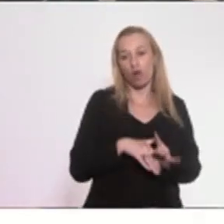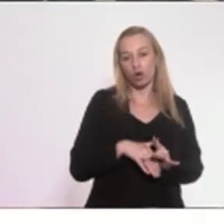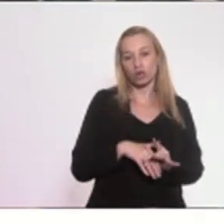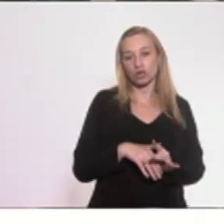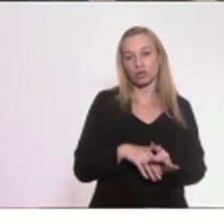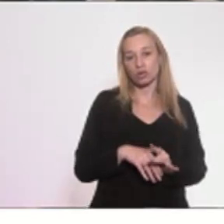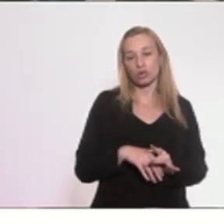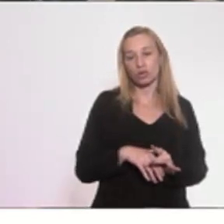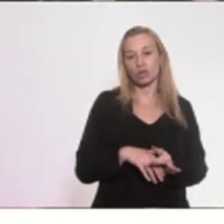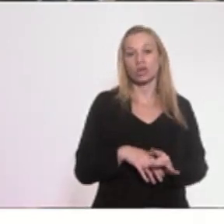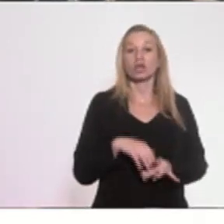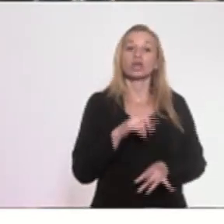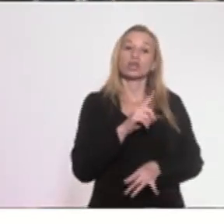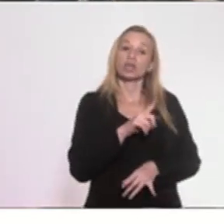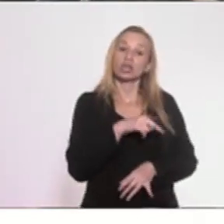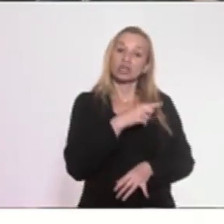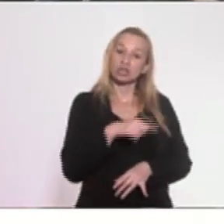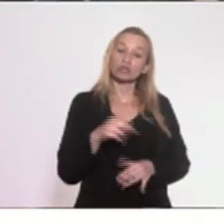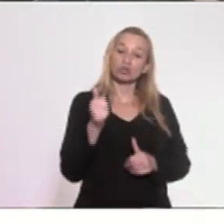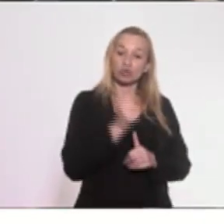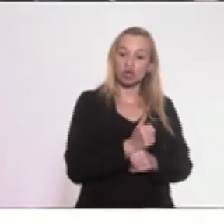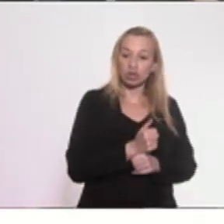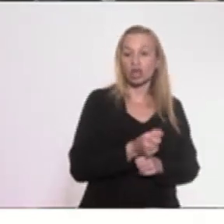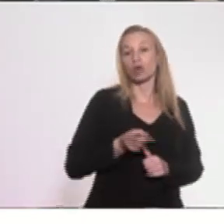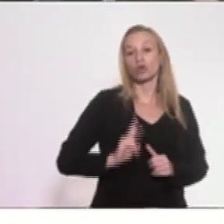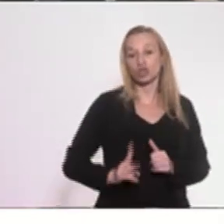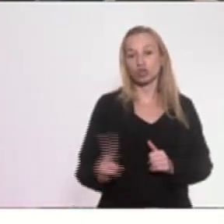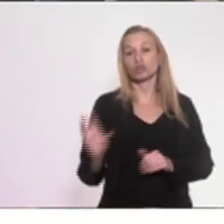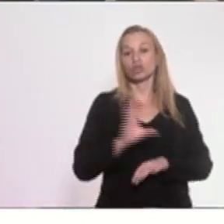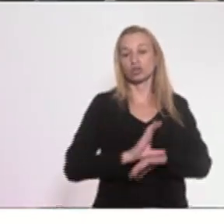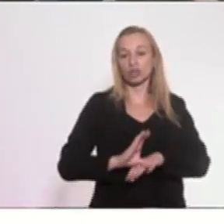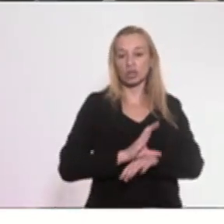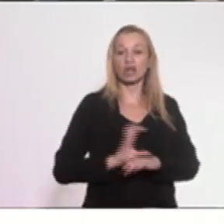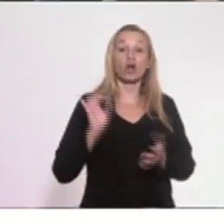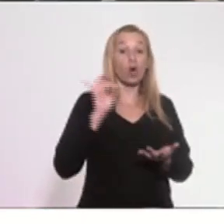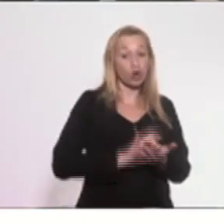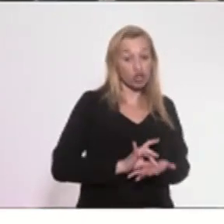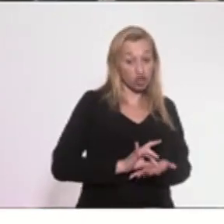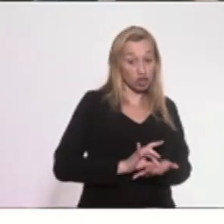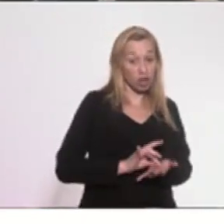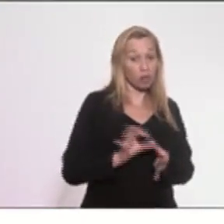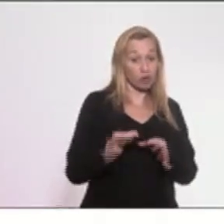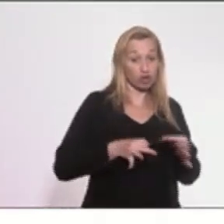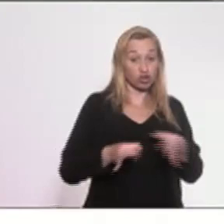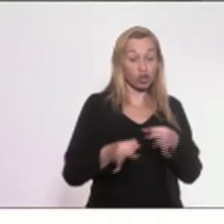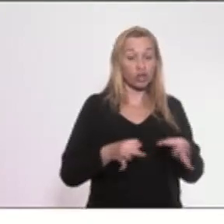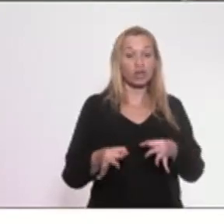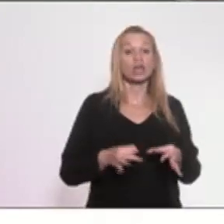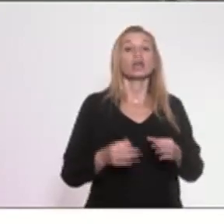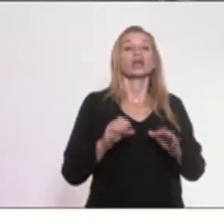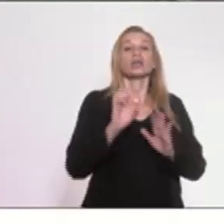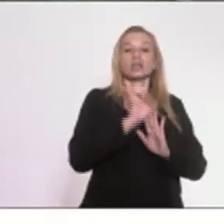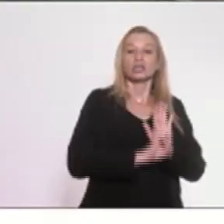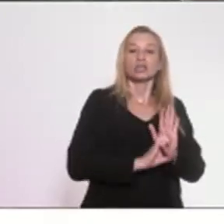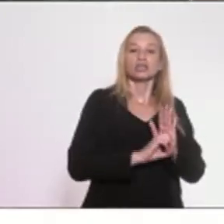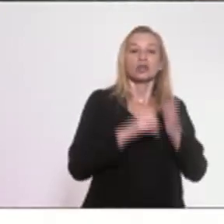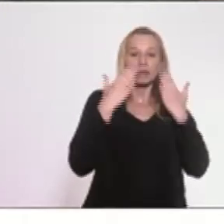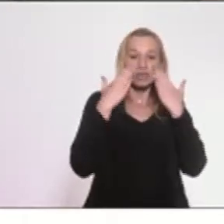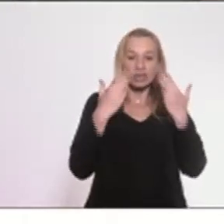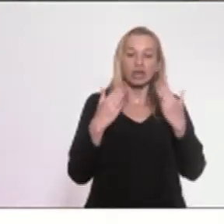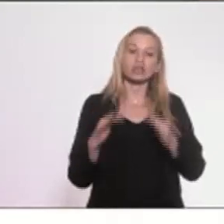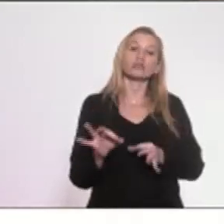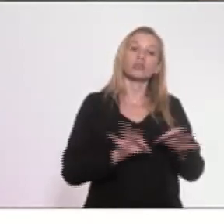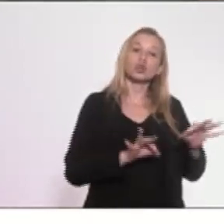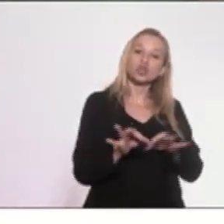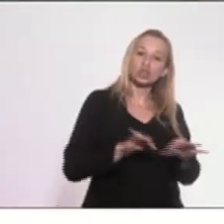é pela rejeição ao substitutivo, mantendo pela constitucionalidade ao projeto original, que as emendas sejam apresentadas ao projeto